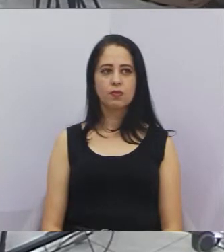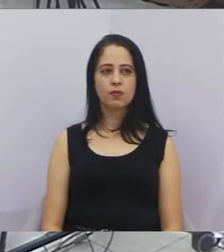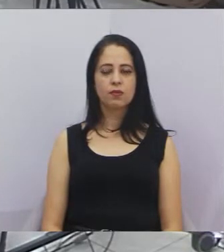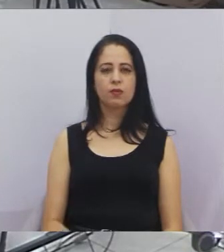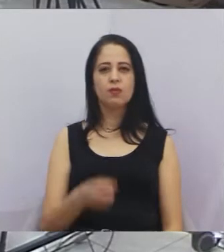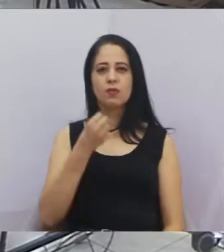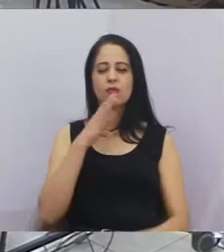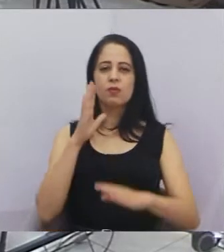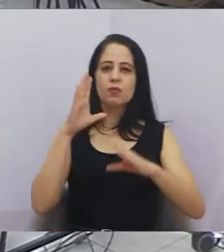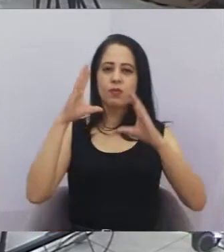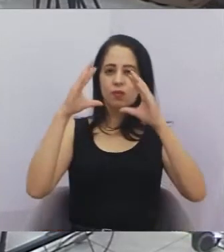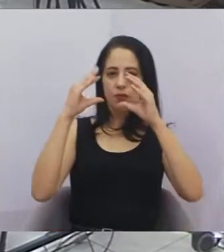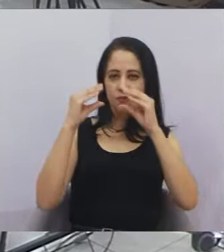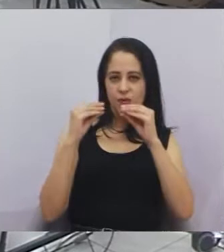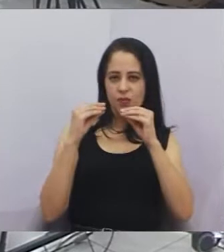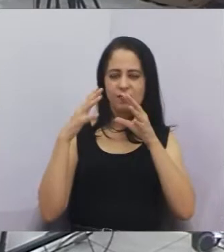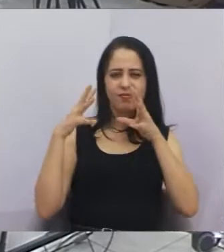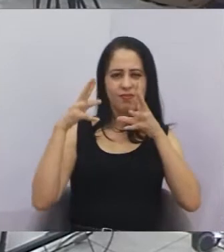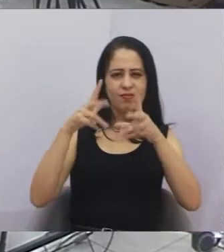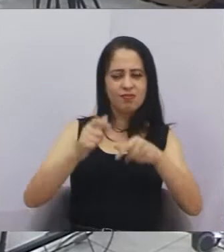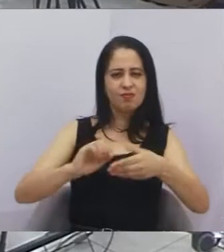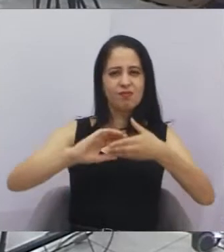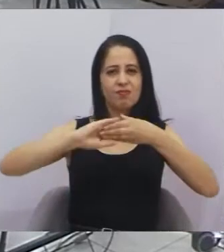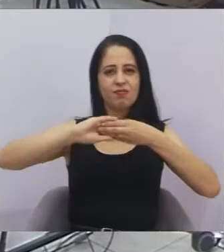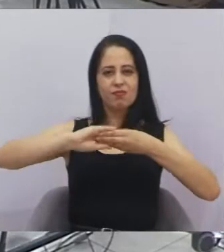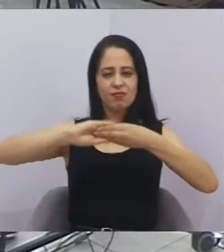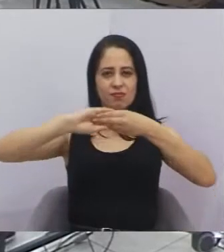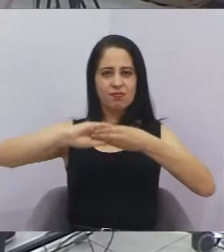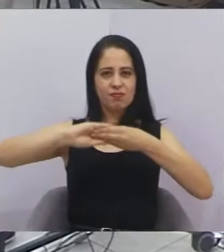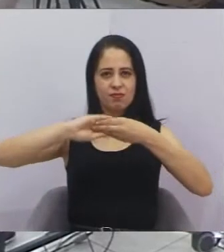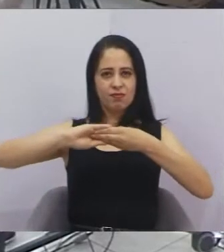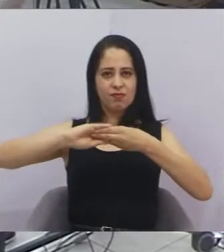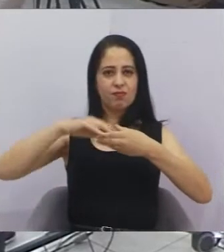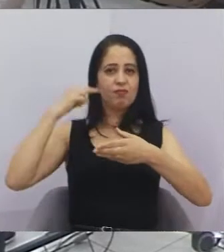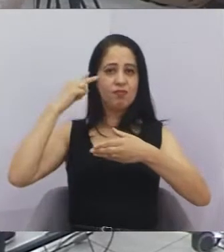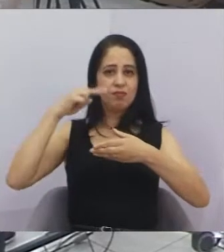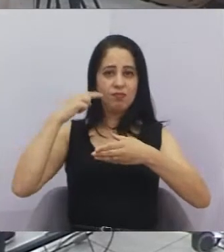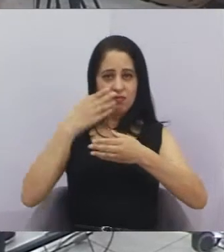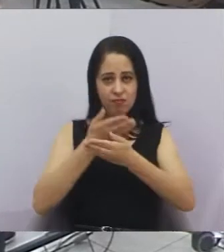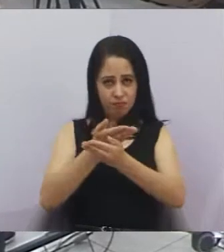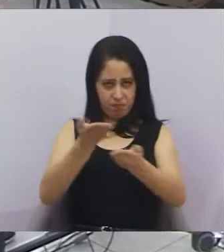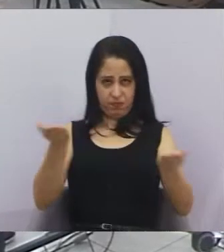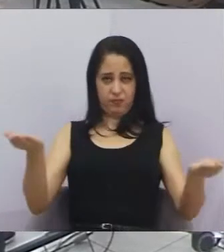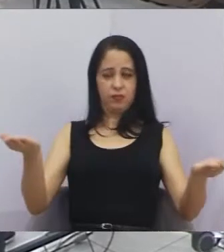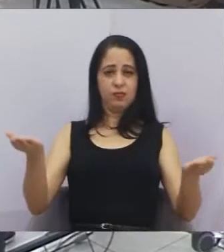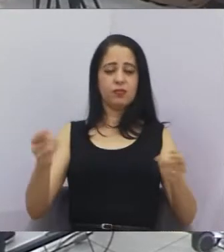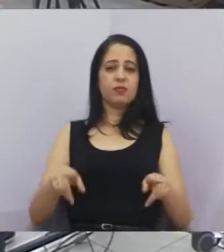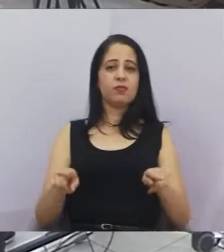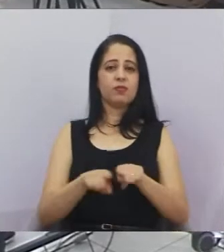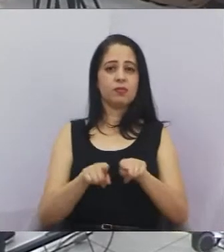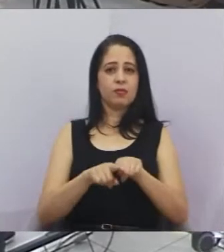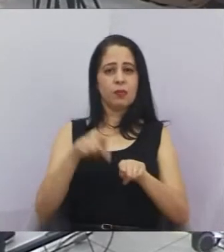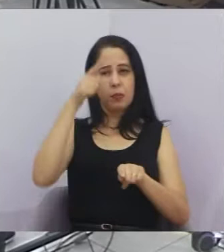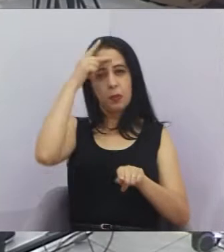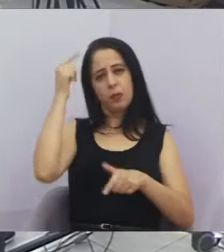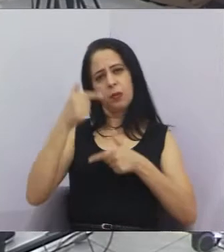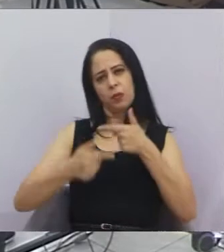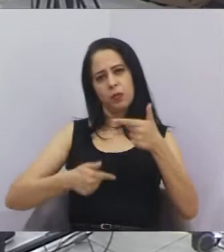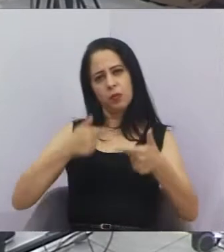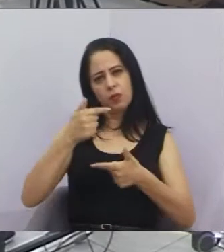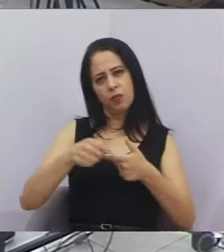Boa noite a todos. Quero cumprimentar os vereadores e vereadoras, todos os profissionais